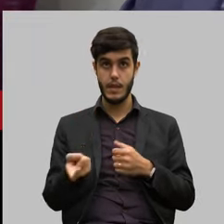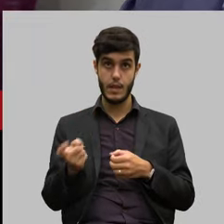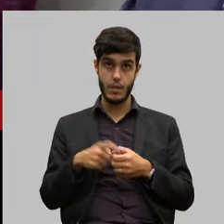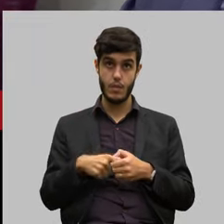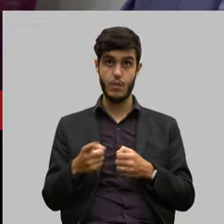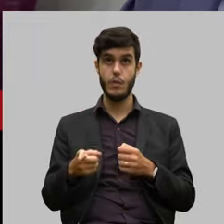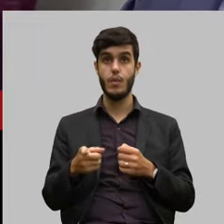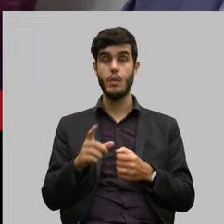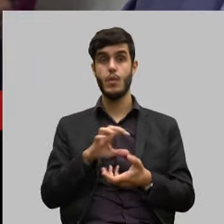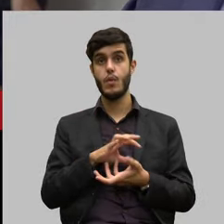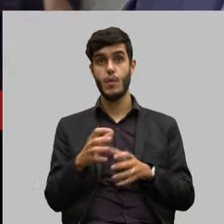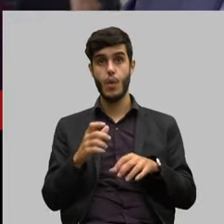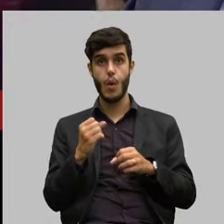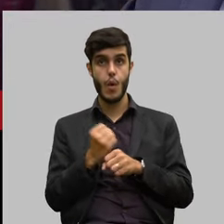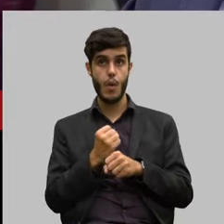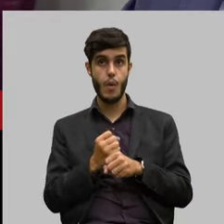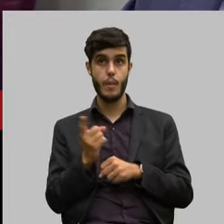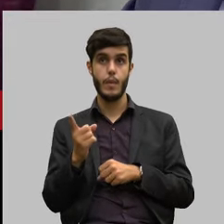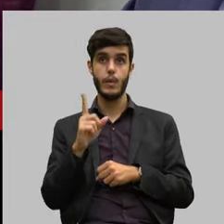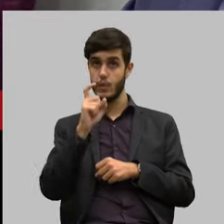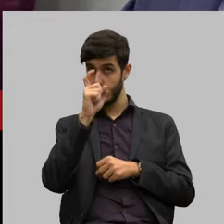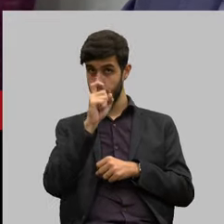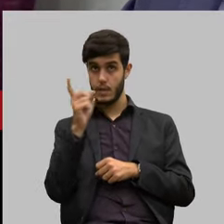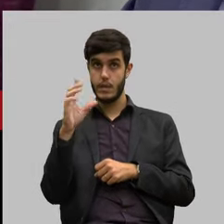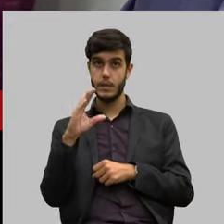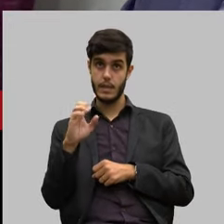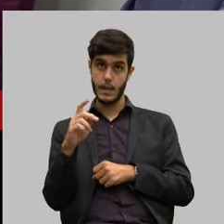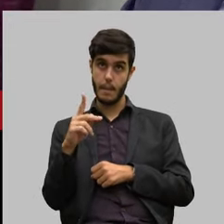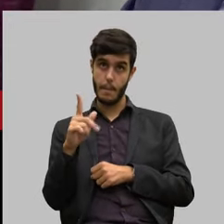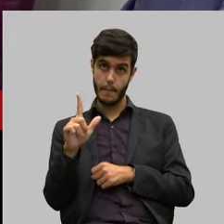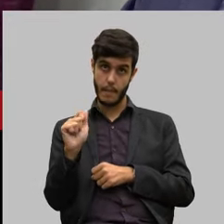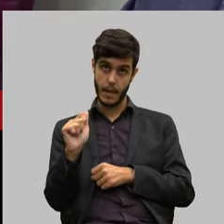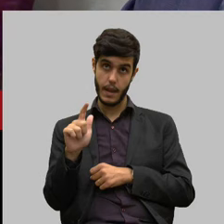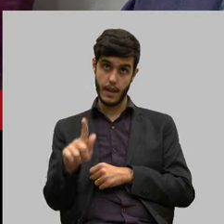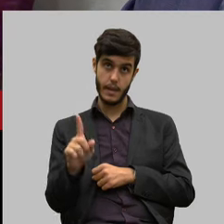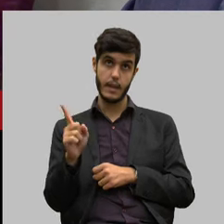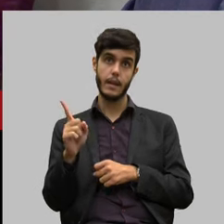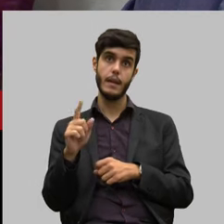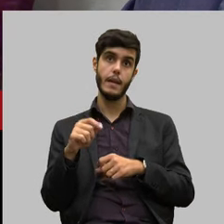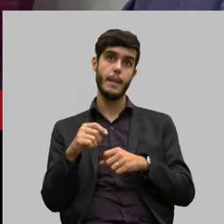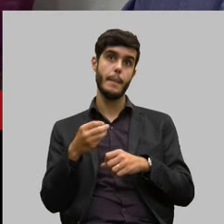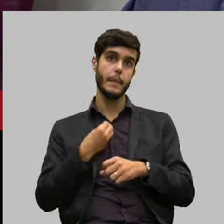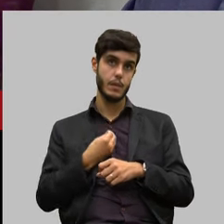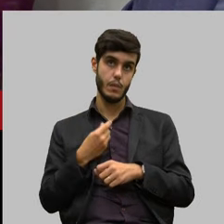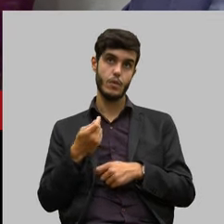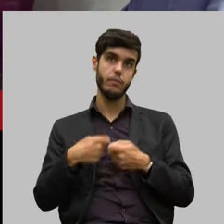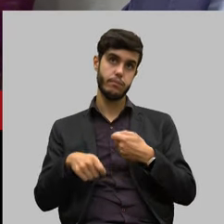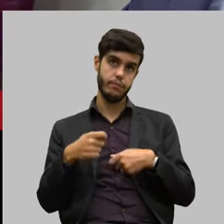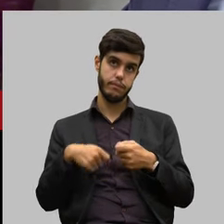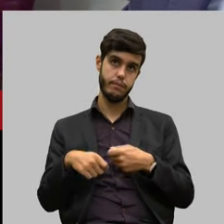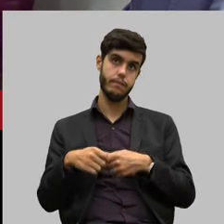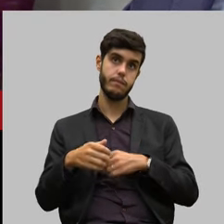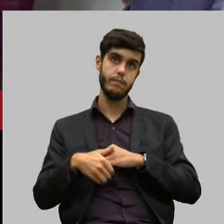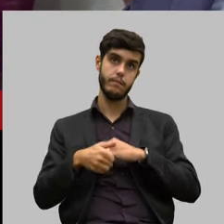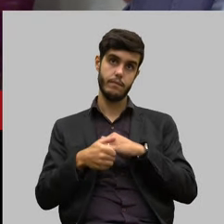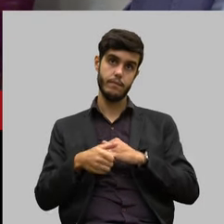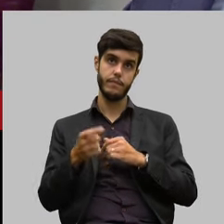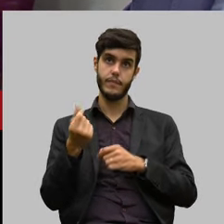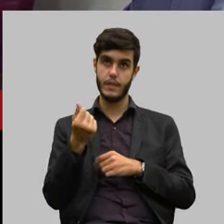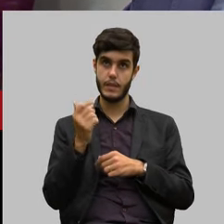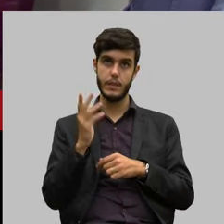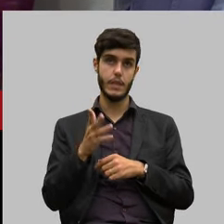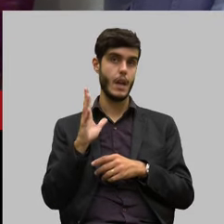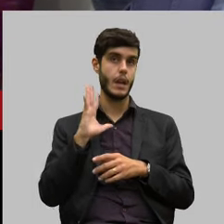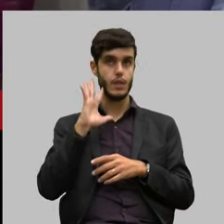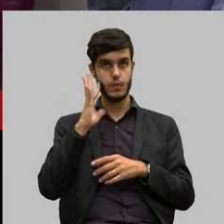Regional a cepag participou dessa negociação a questão financeira tá superada o